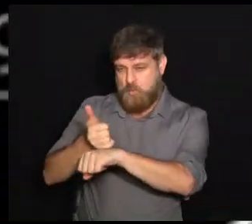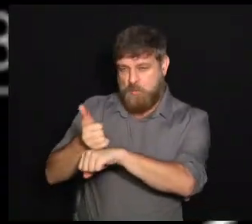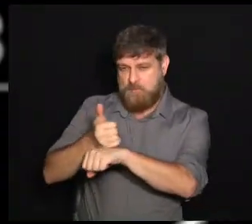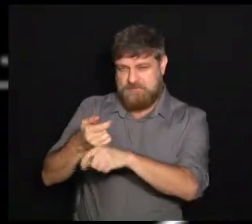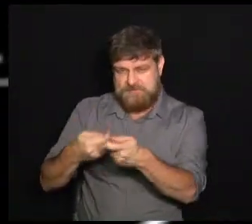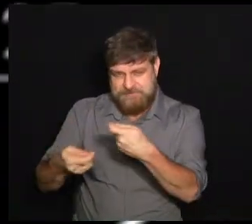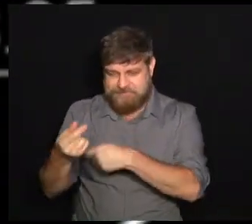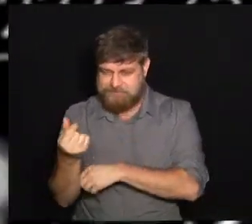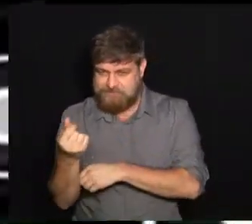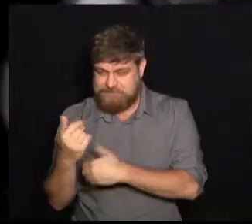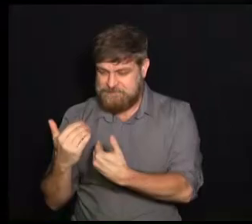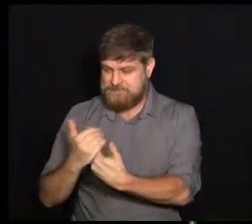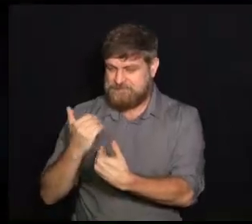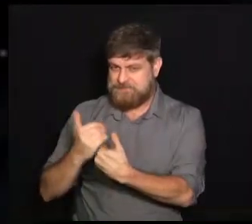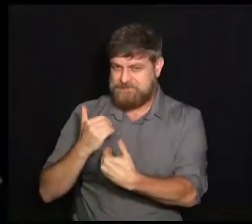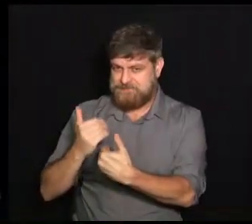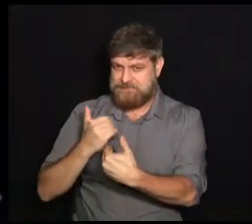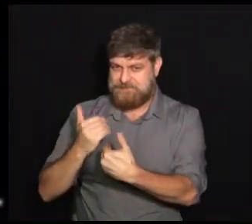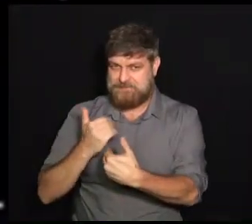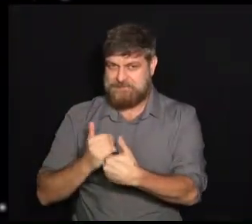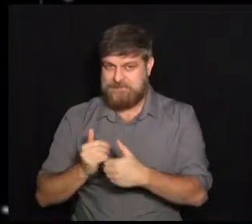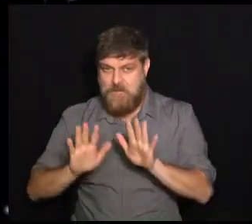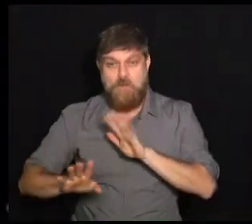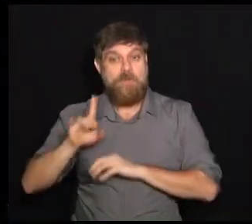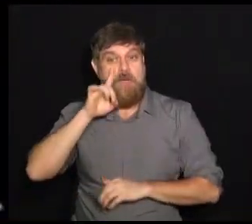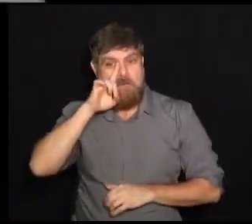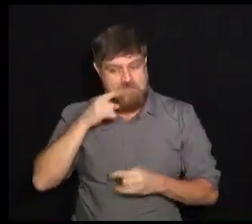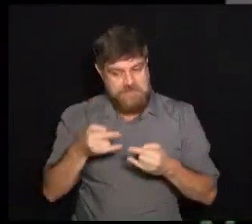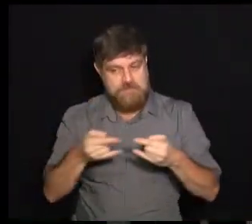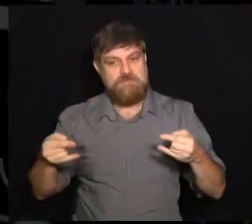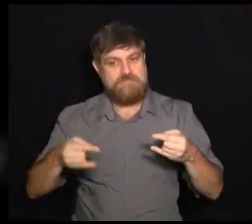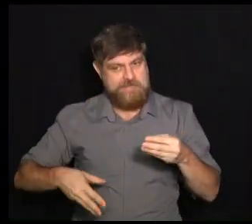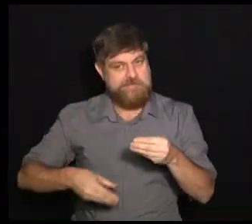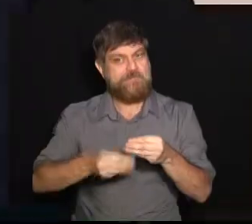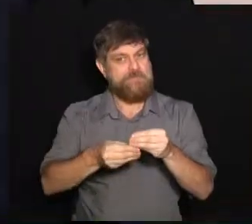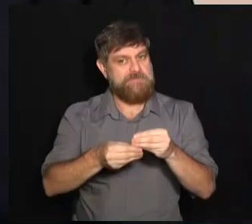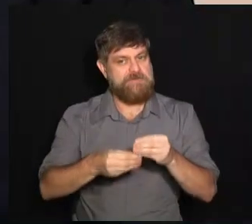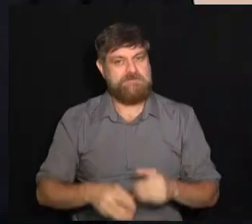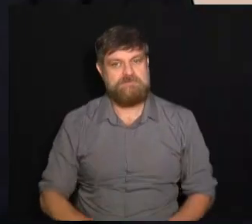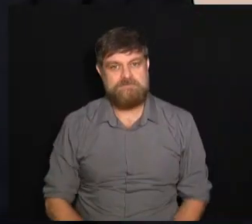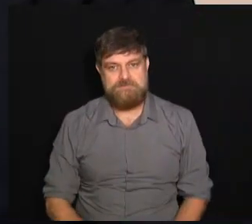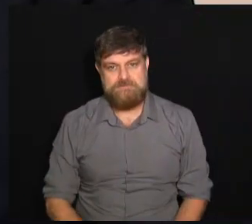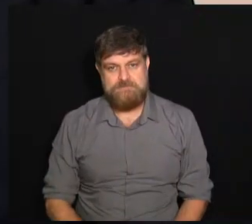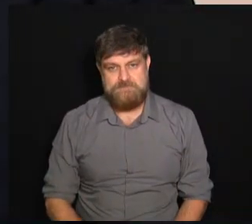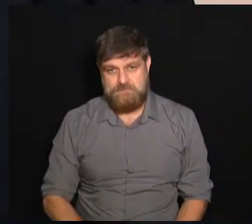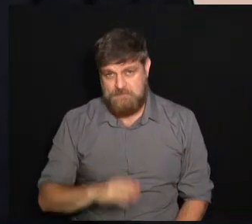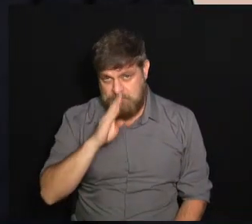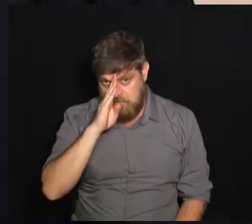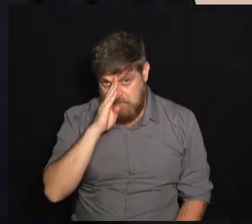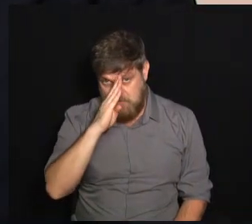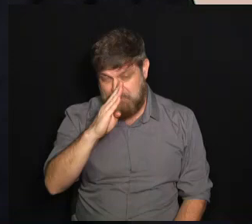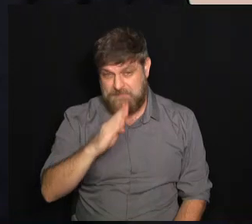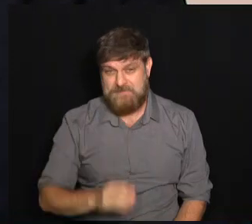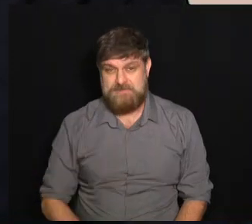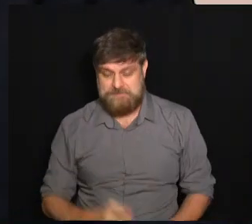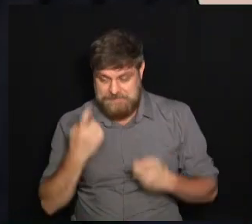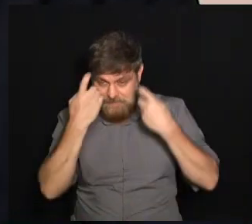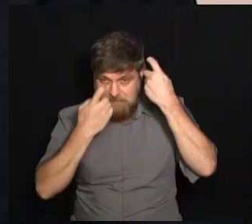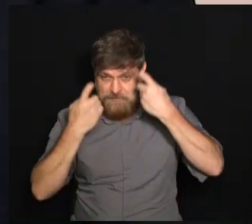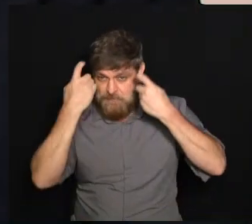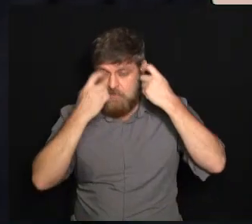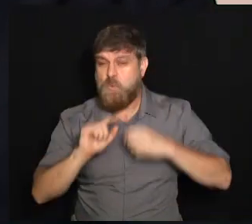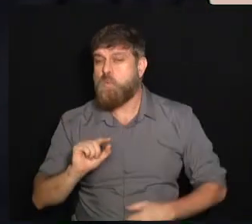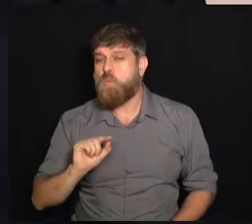que deu algumas orientações sobre os perigos do cheque especial. Dá só uma olhada. Acho que o principal ponto a se preocupar, na